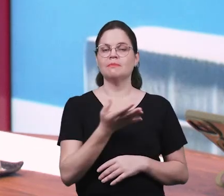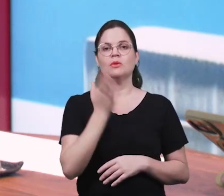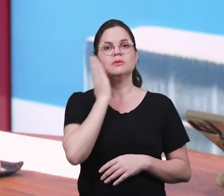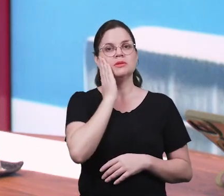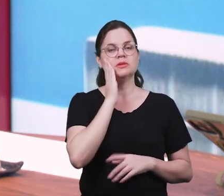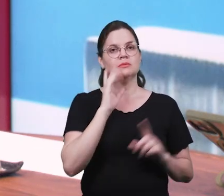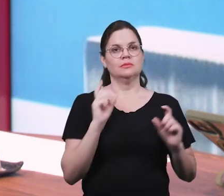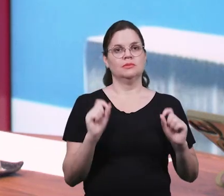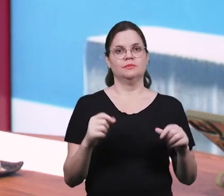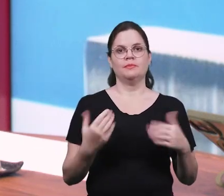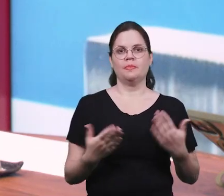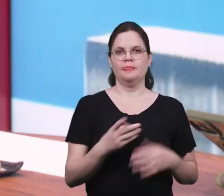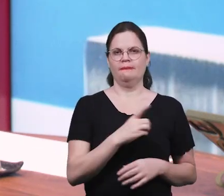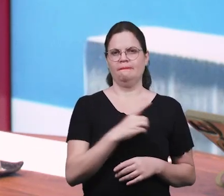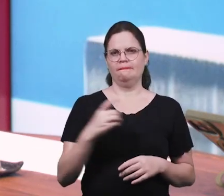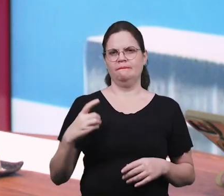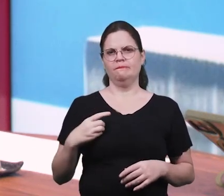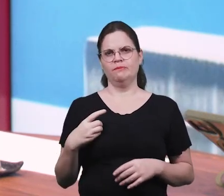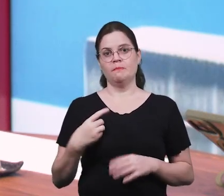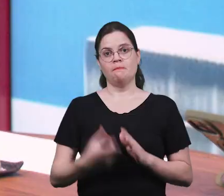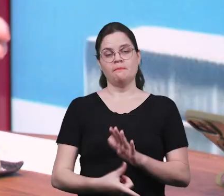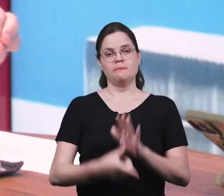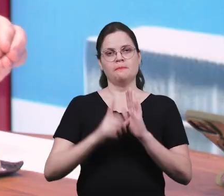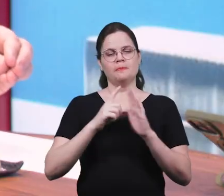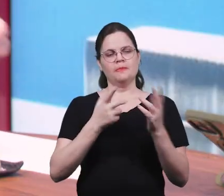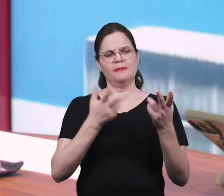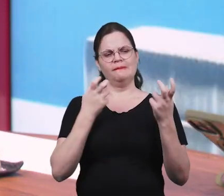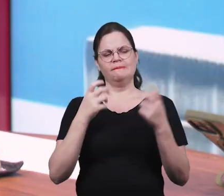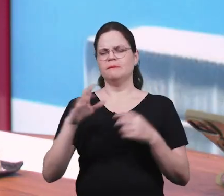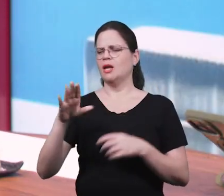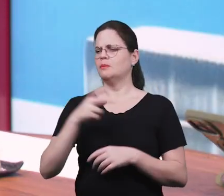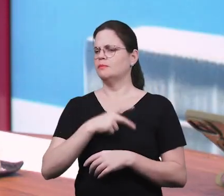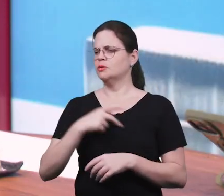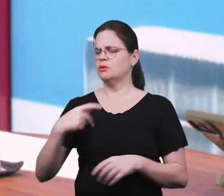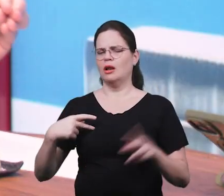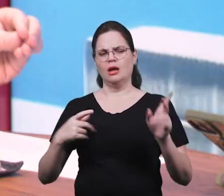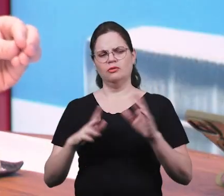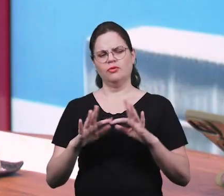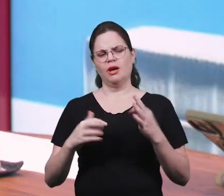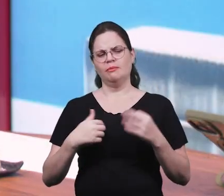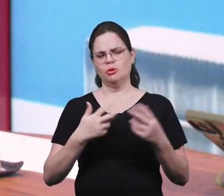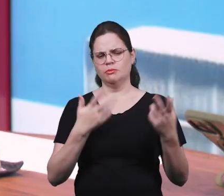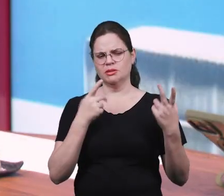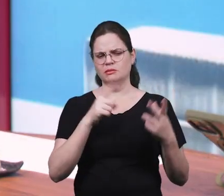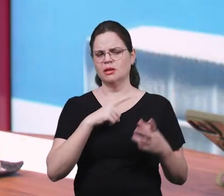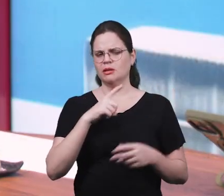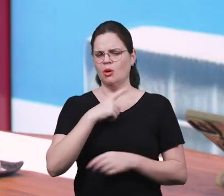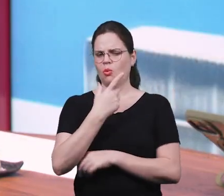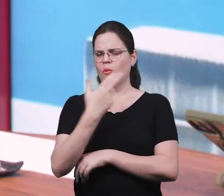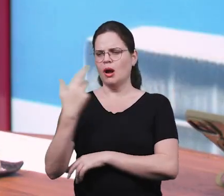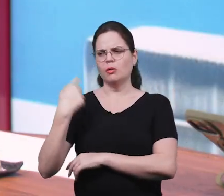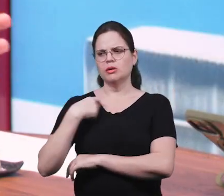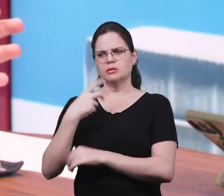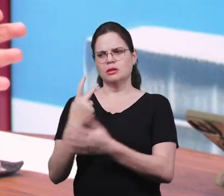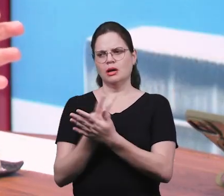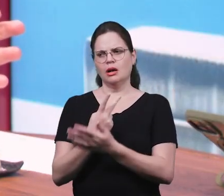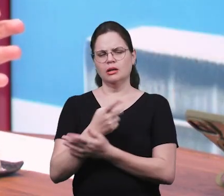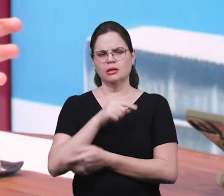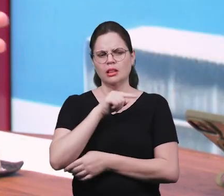percebe, pastor, eu estou sentindo que há alguma coisa errada com a família do fulano, com a irmã fulana. Por quê?